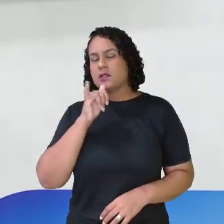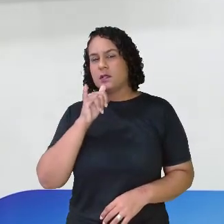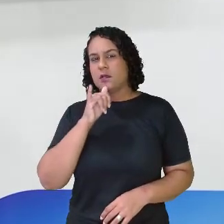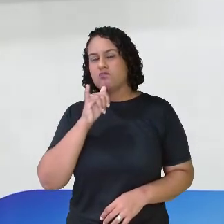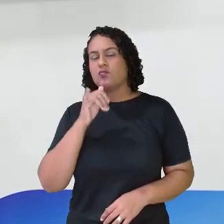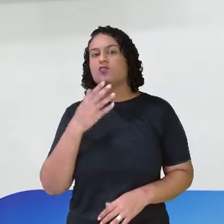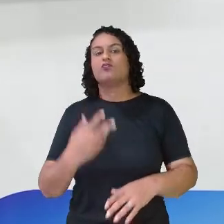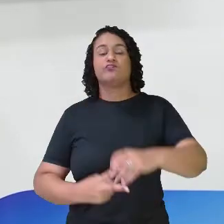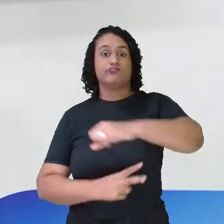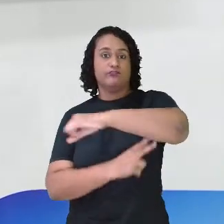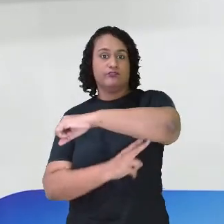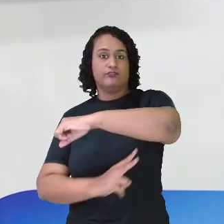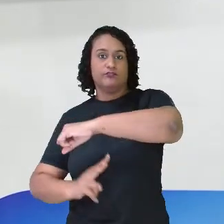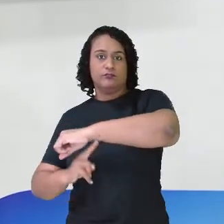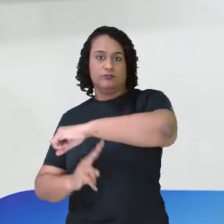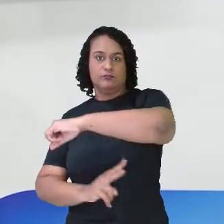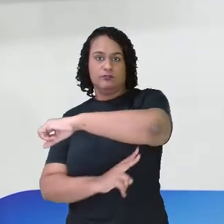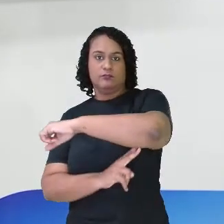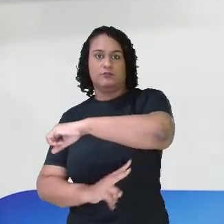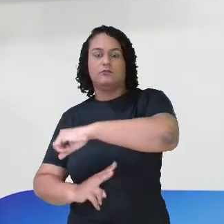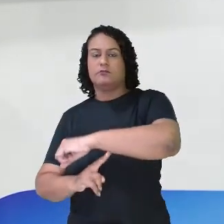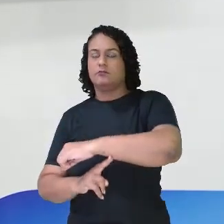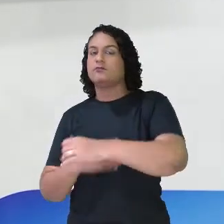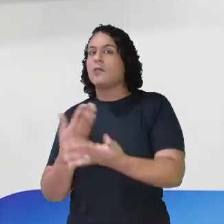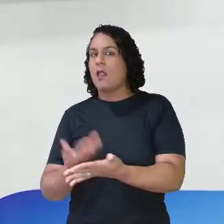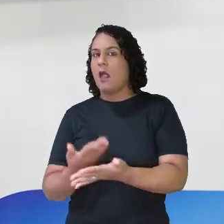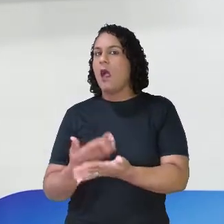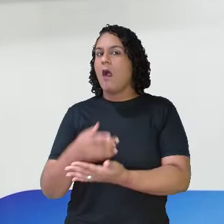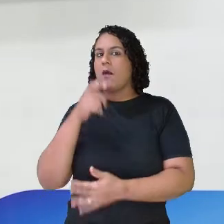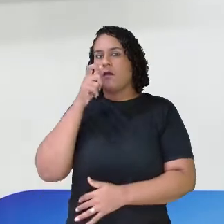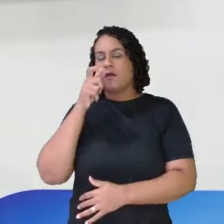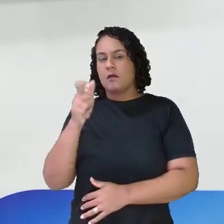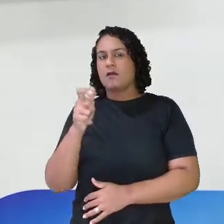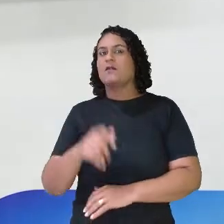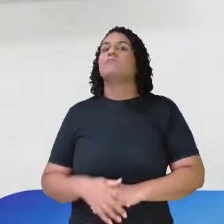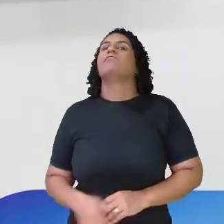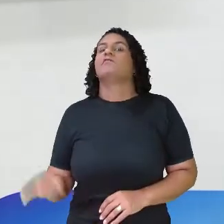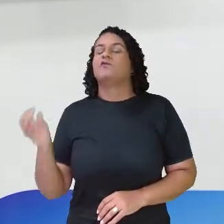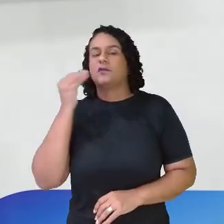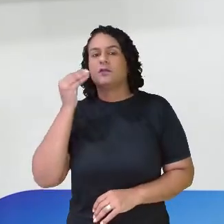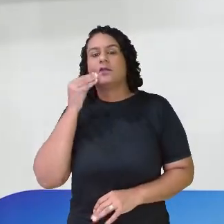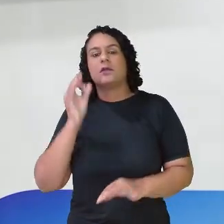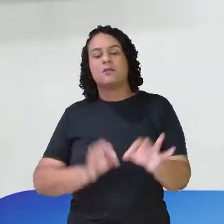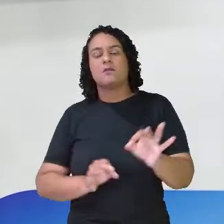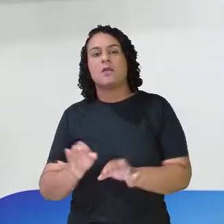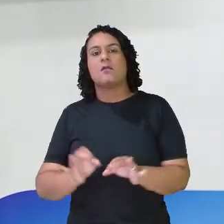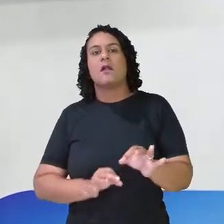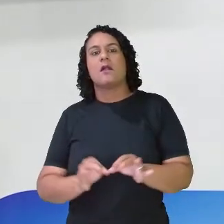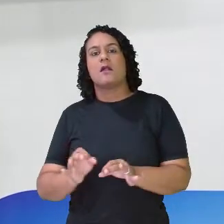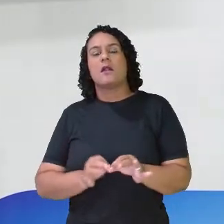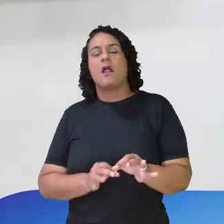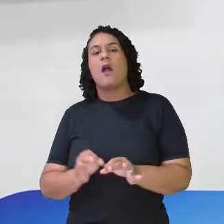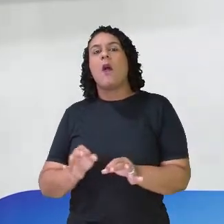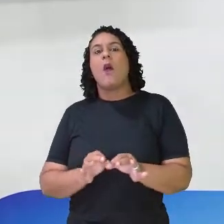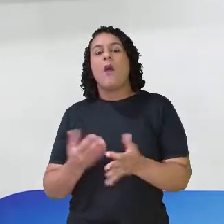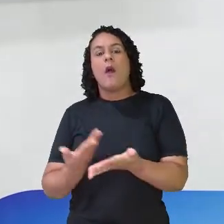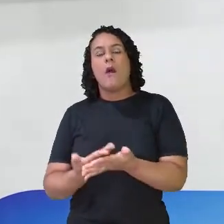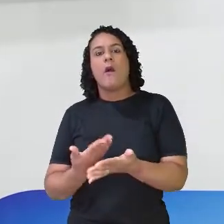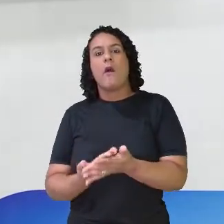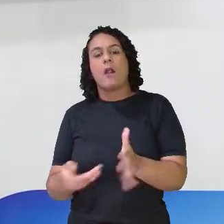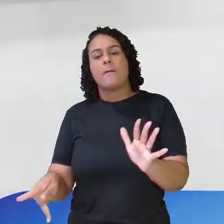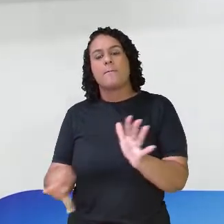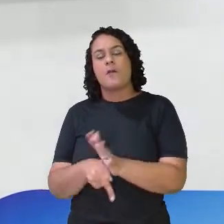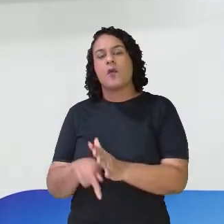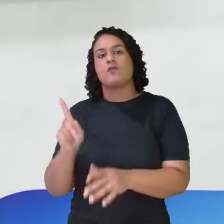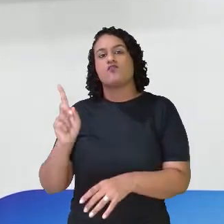a sustentação dela. Aula muito interessante. Eu vou tentar preparar uma aula exclusiva só de triângulo, porque é